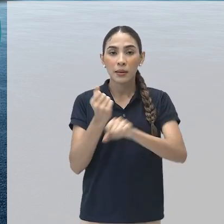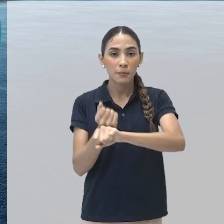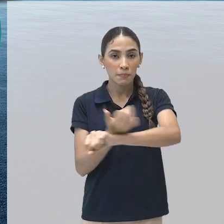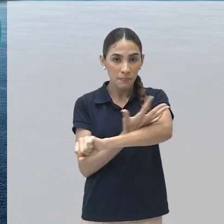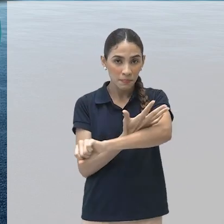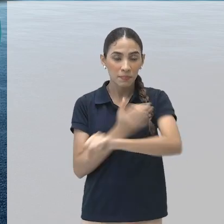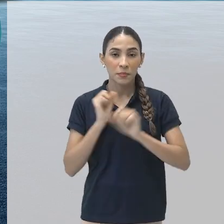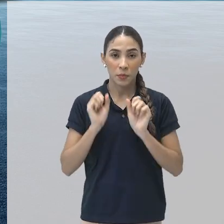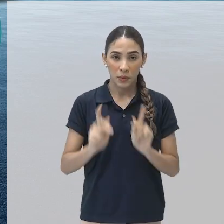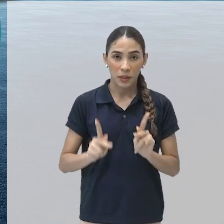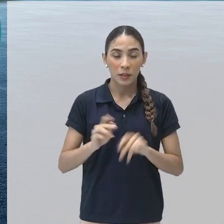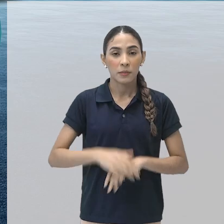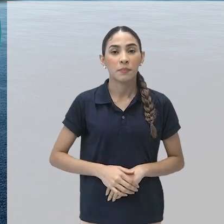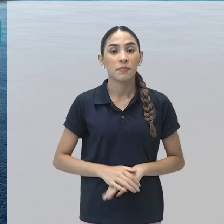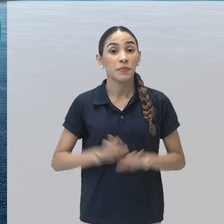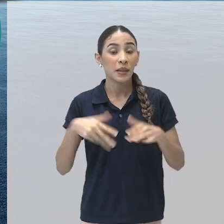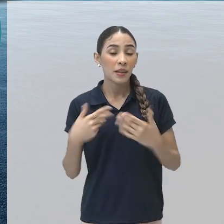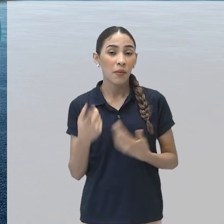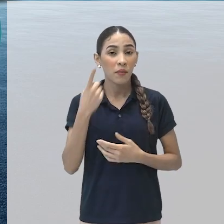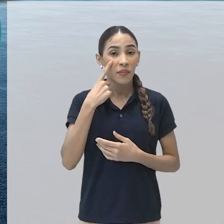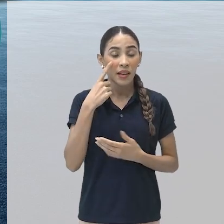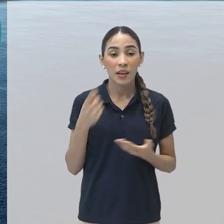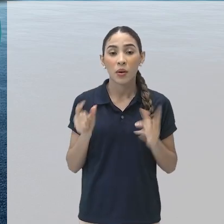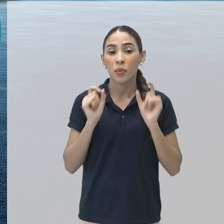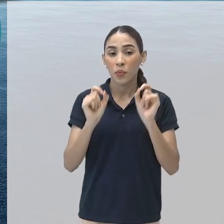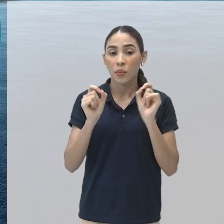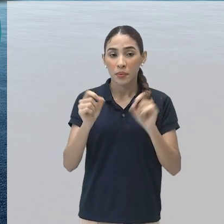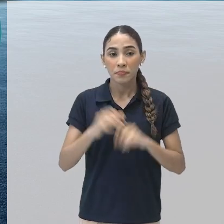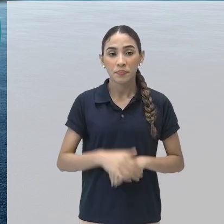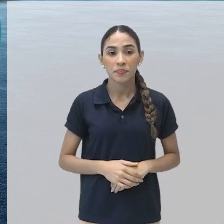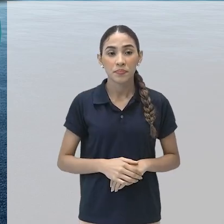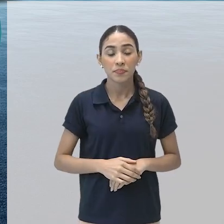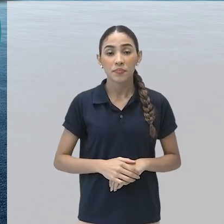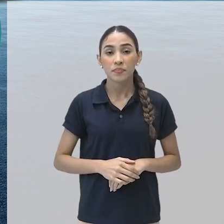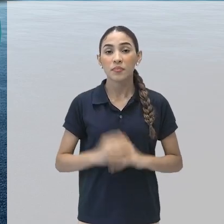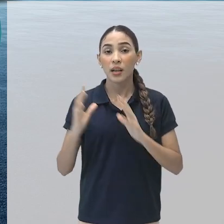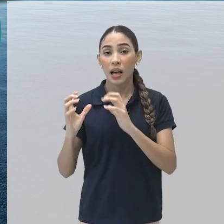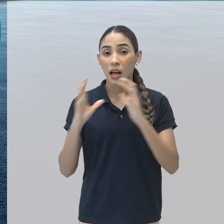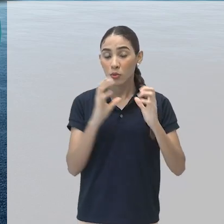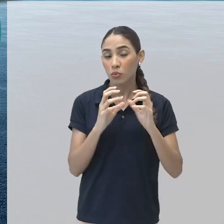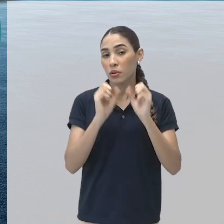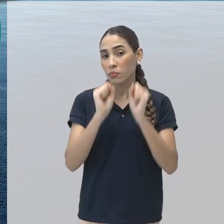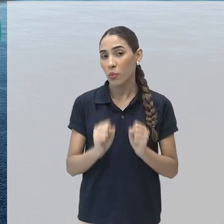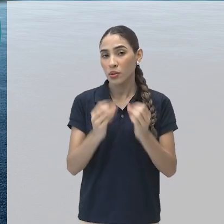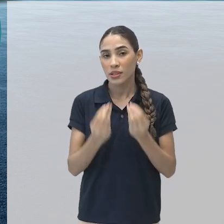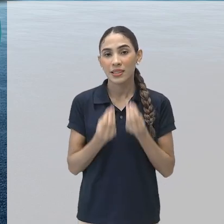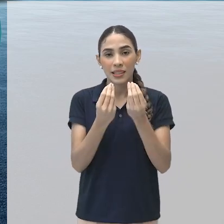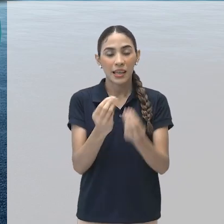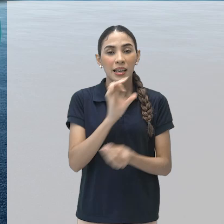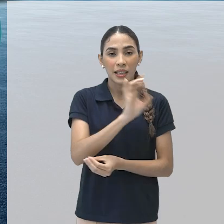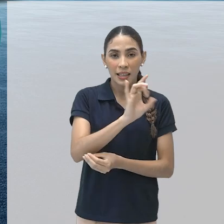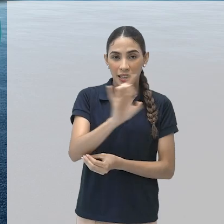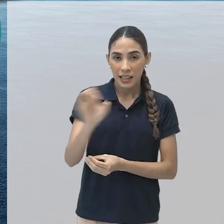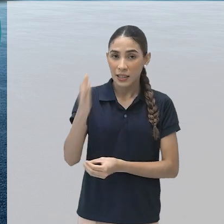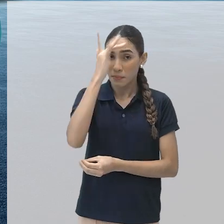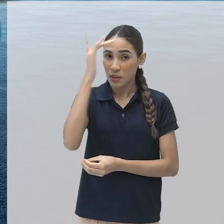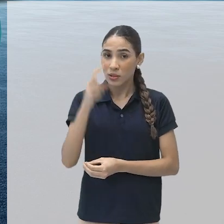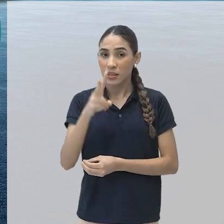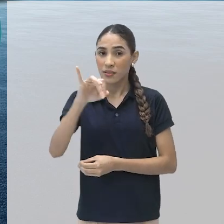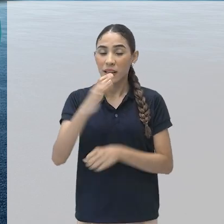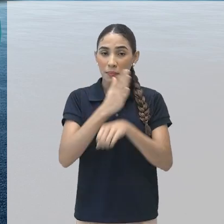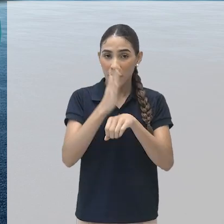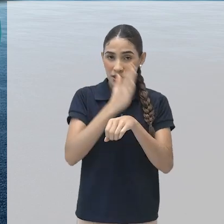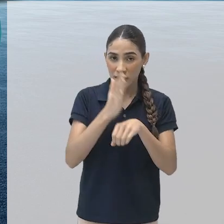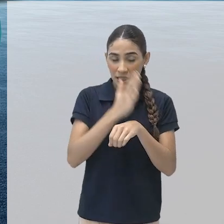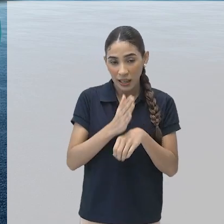emocional, tá certo? Então, vamos ver aí o que a luta proporciona para cada um desses